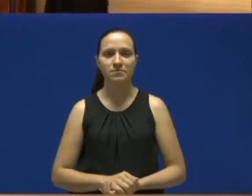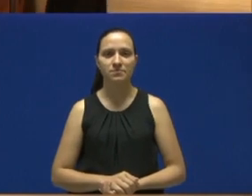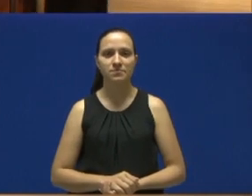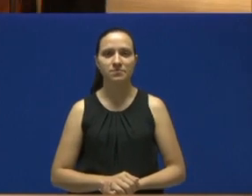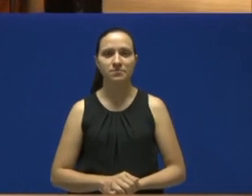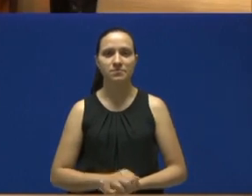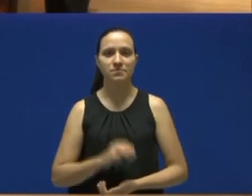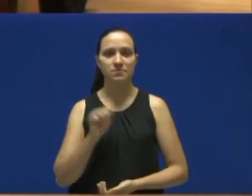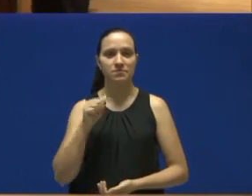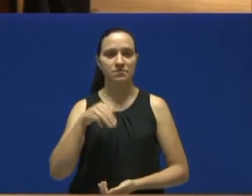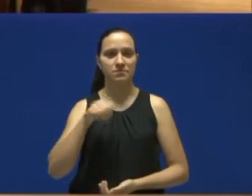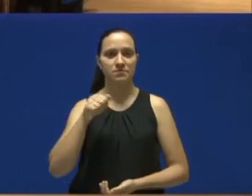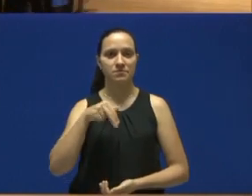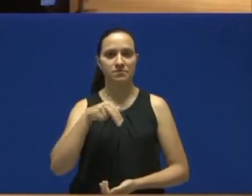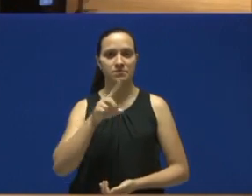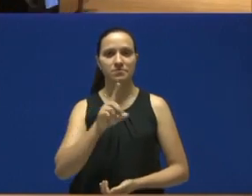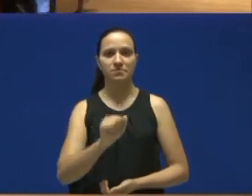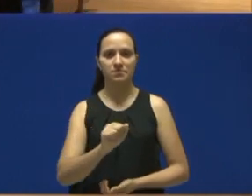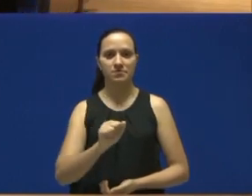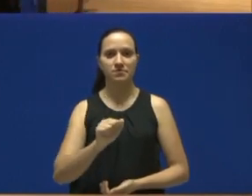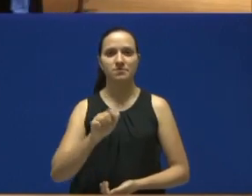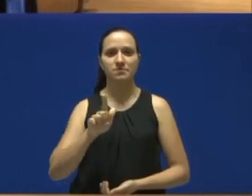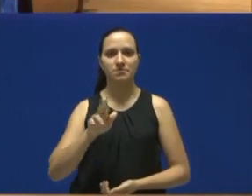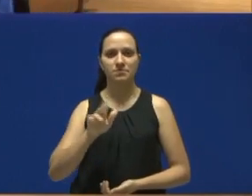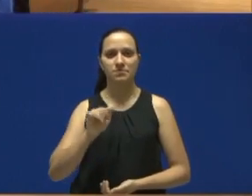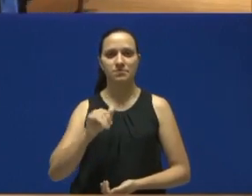amanda guimarães matsue